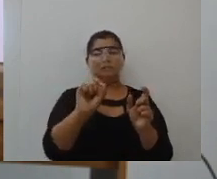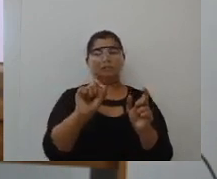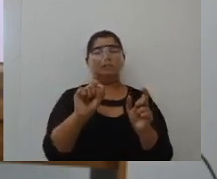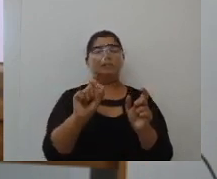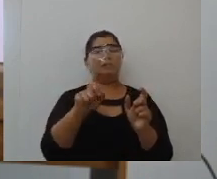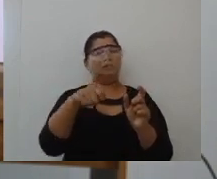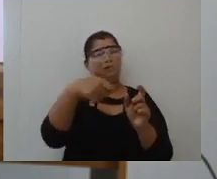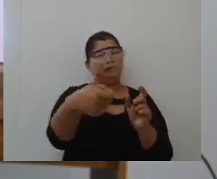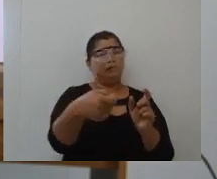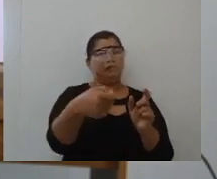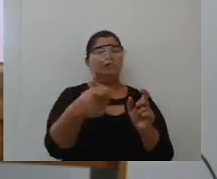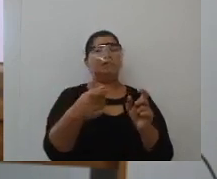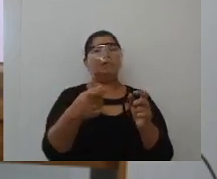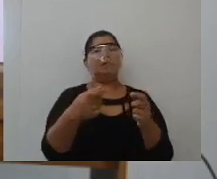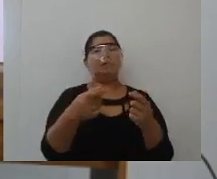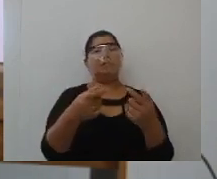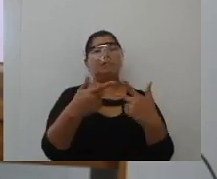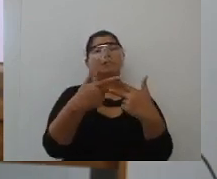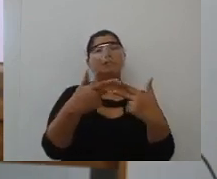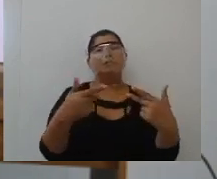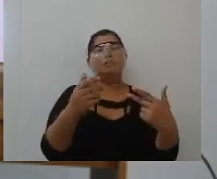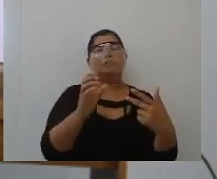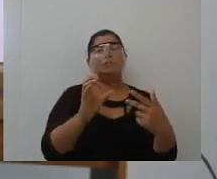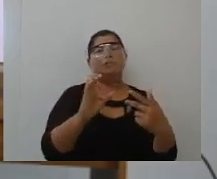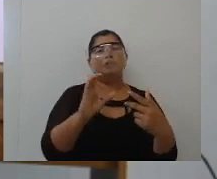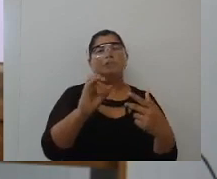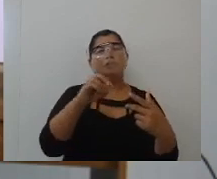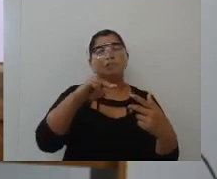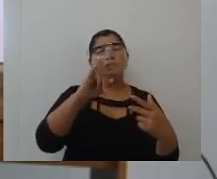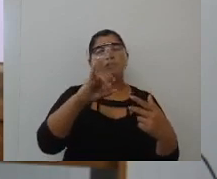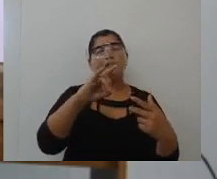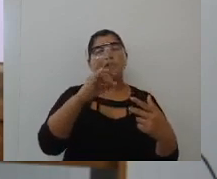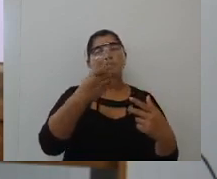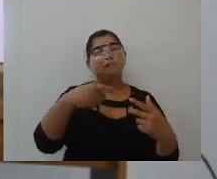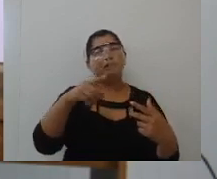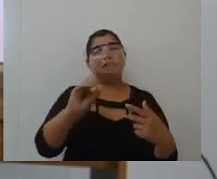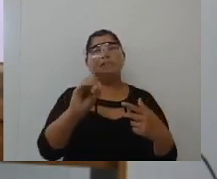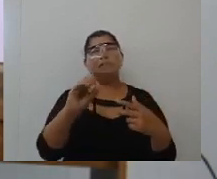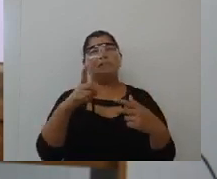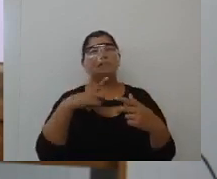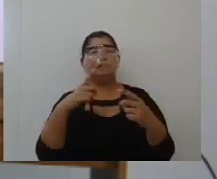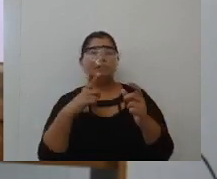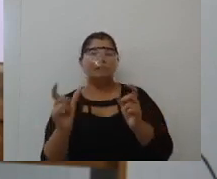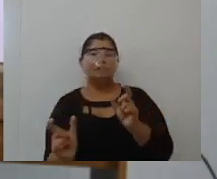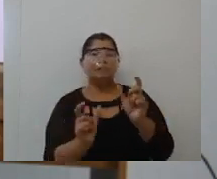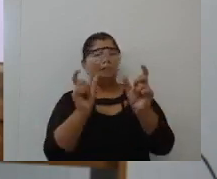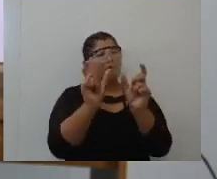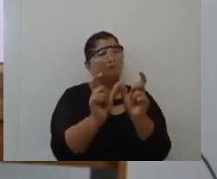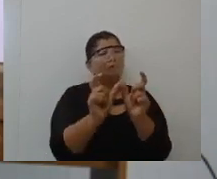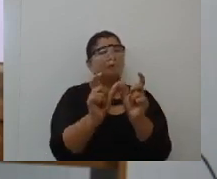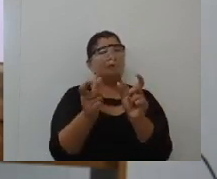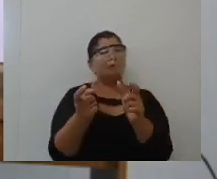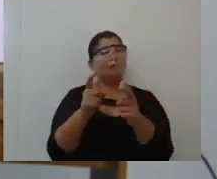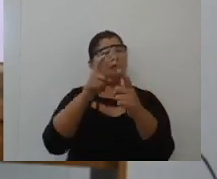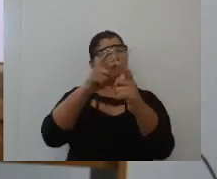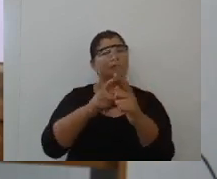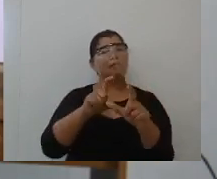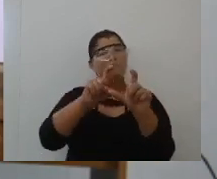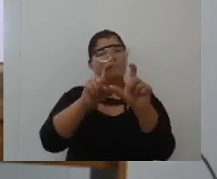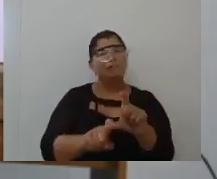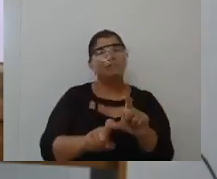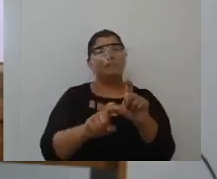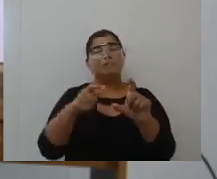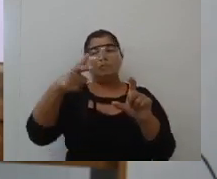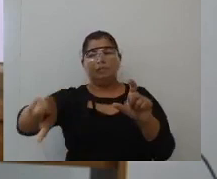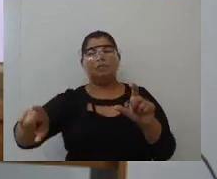Indicam condição, ou seja, uma ação está subordinada, está dependente a outra, está dependente